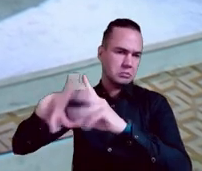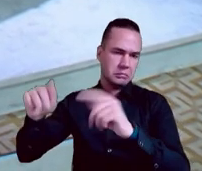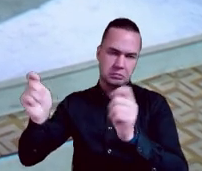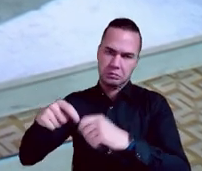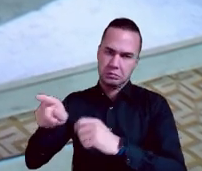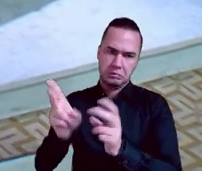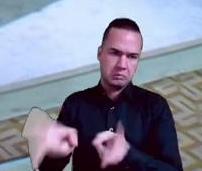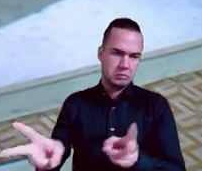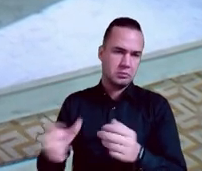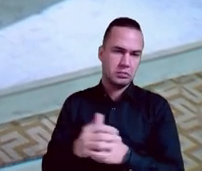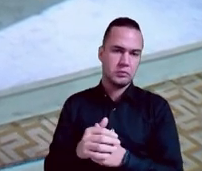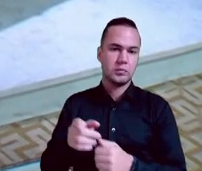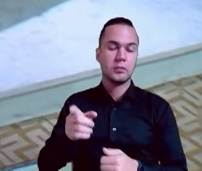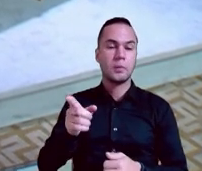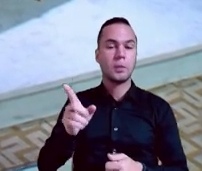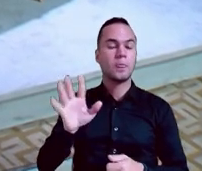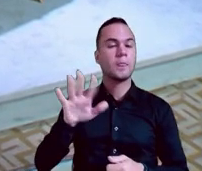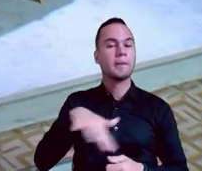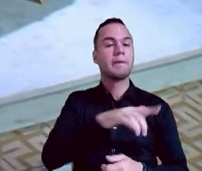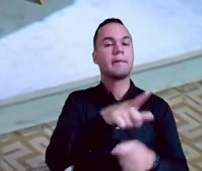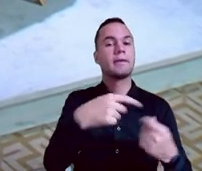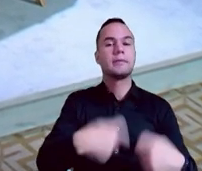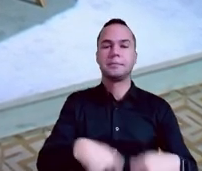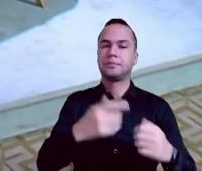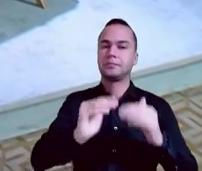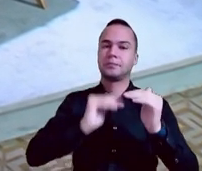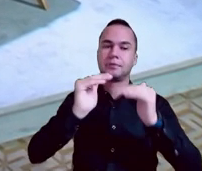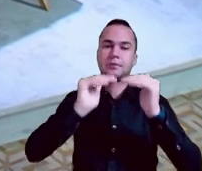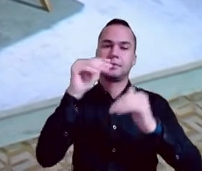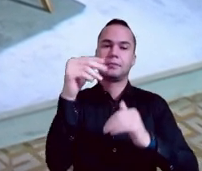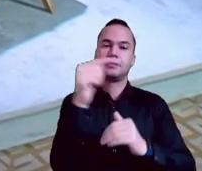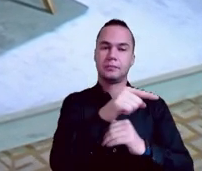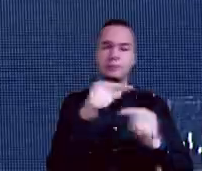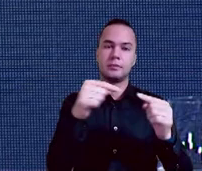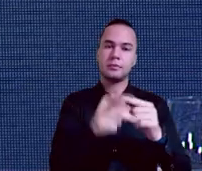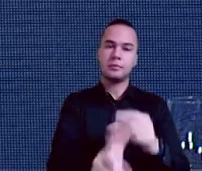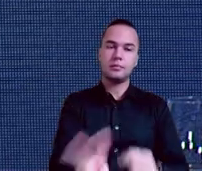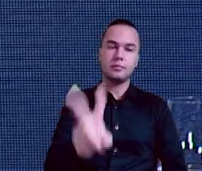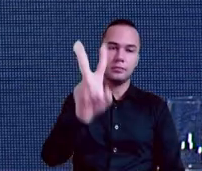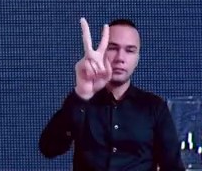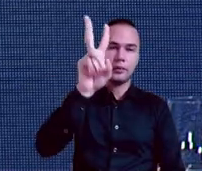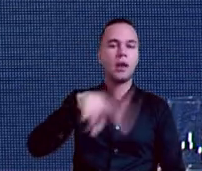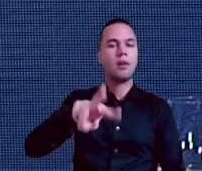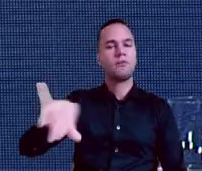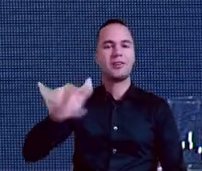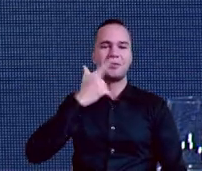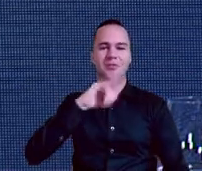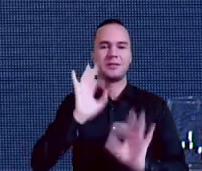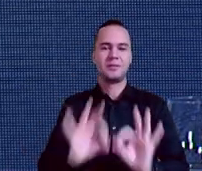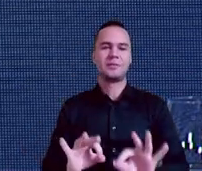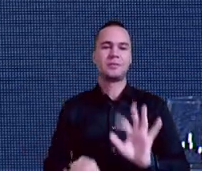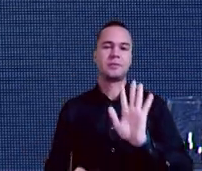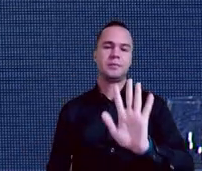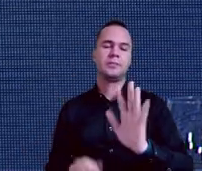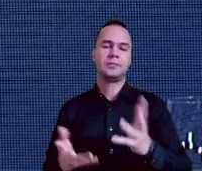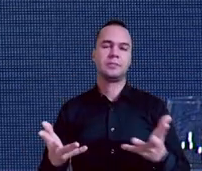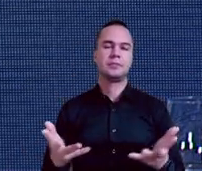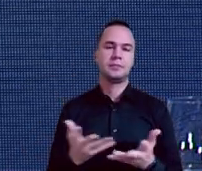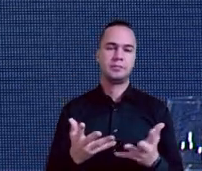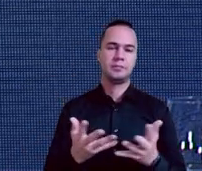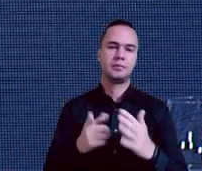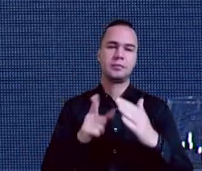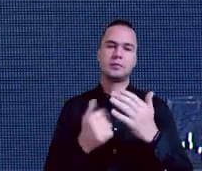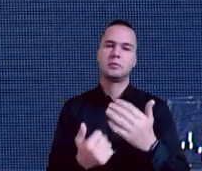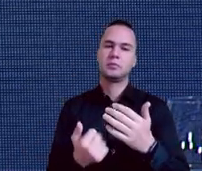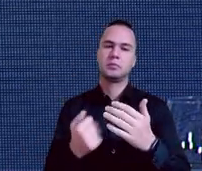perde olha você precisa crescer dentro do seu velho Action Isso vai acontecer mas agora não é a base de